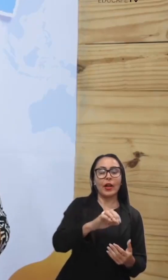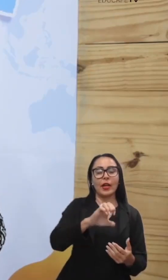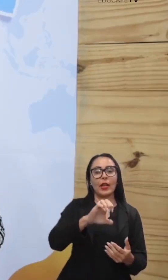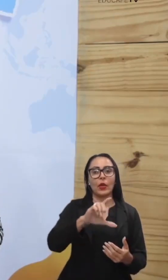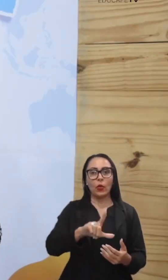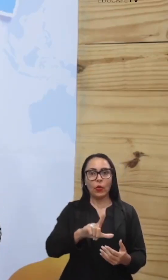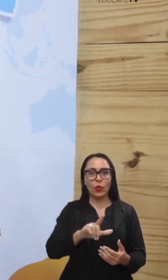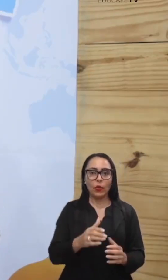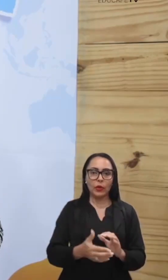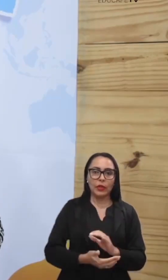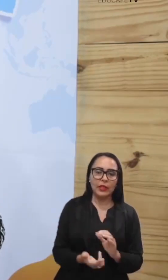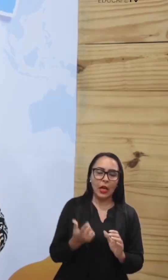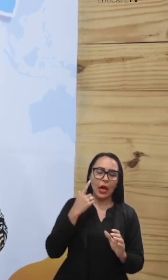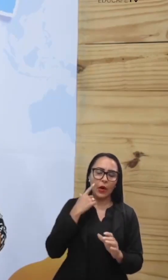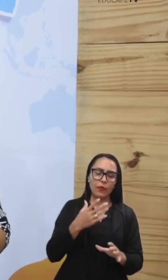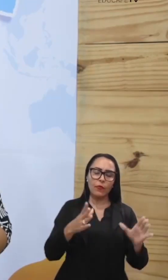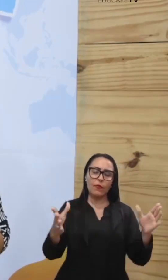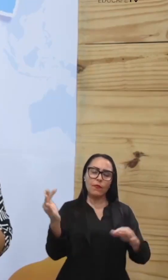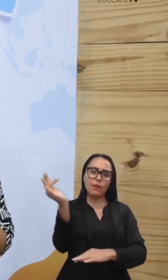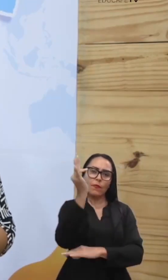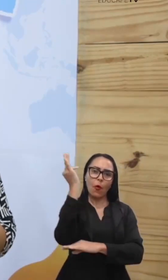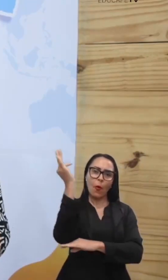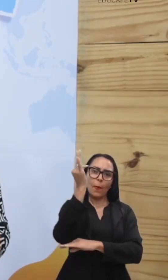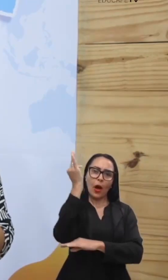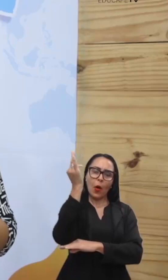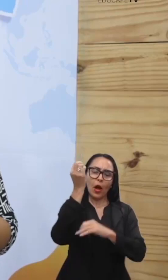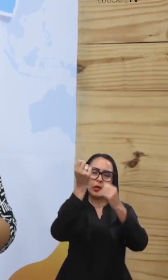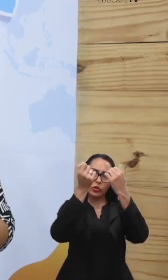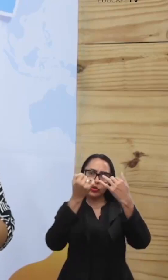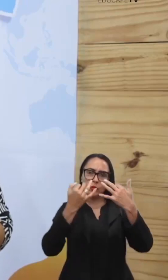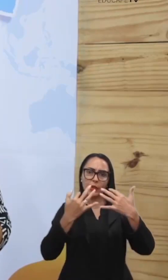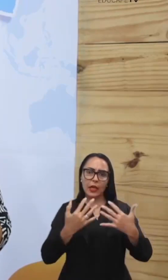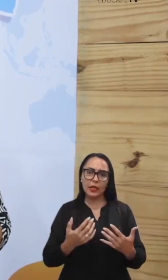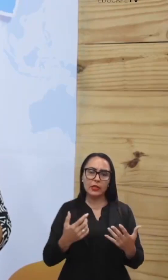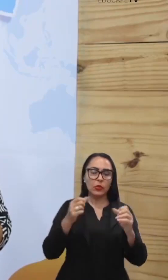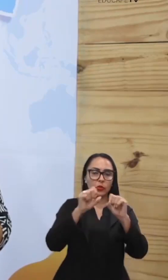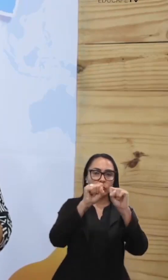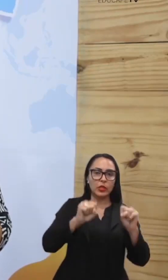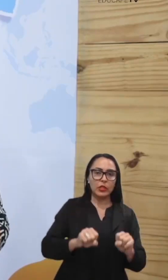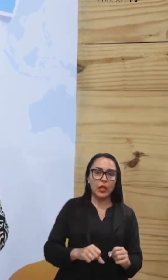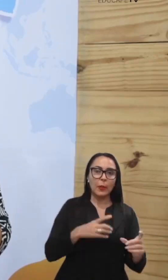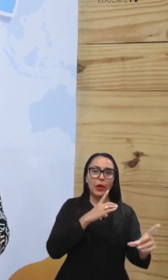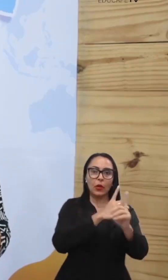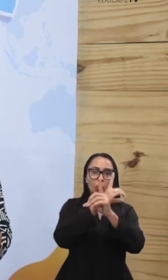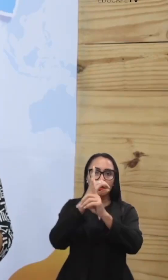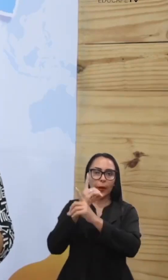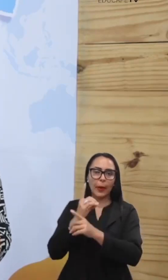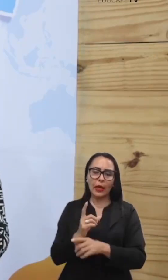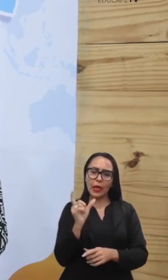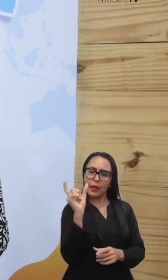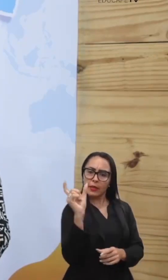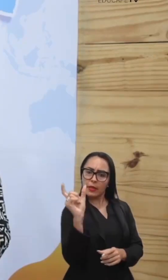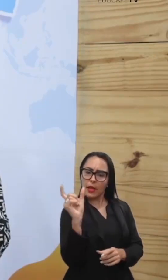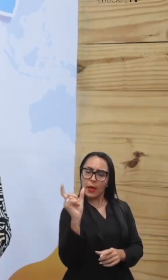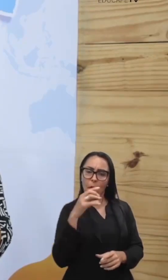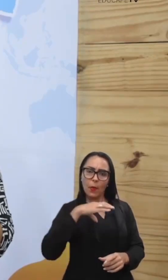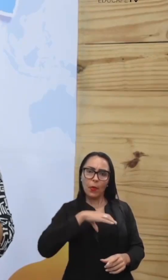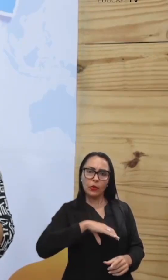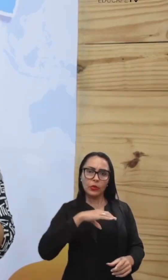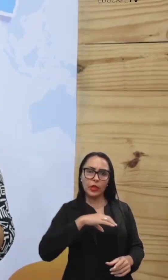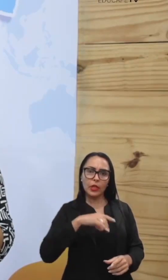das explicações formais sobre o sistema de signwriting, pode encontrar para cada termo em português a